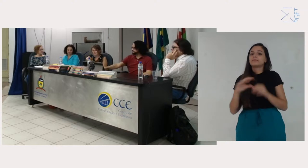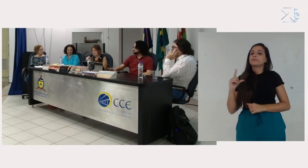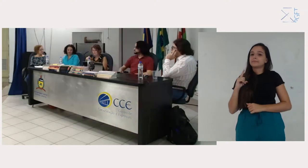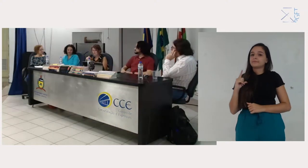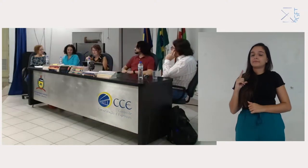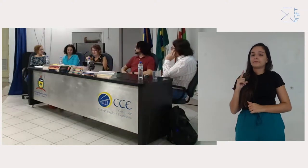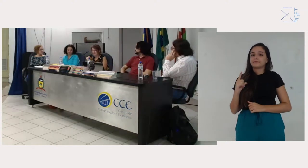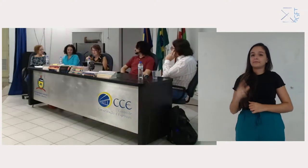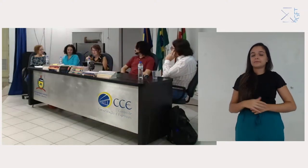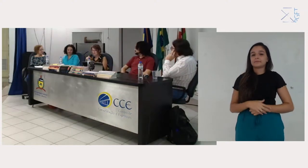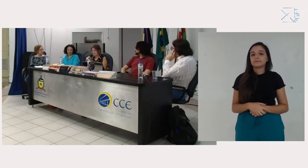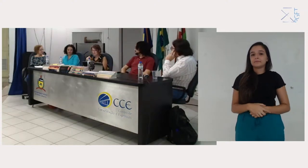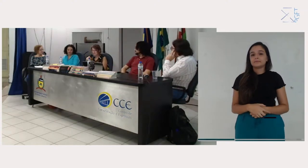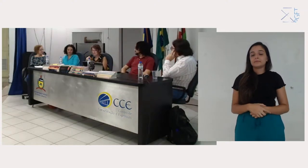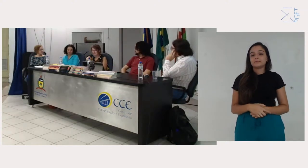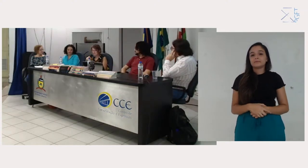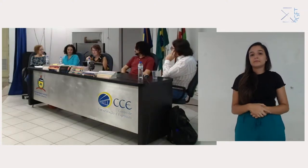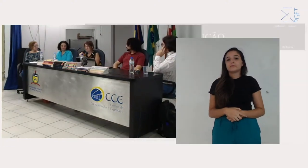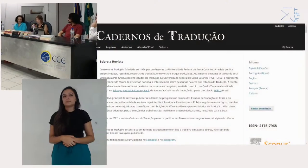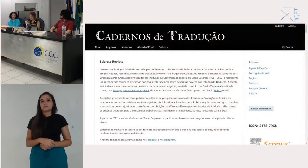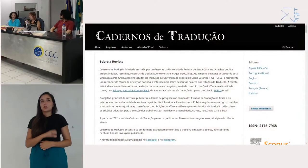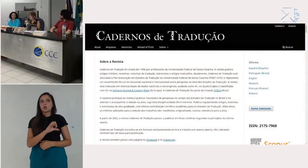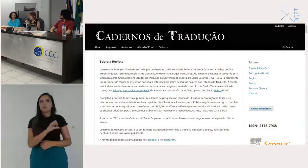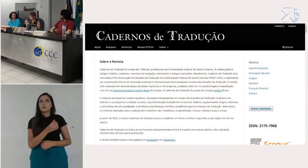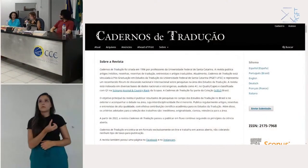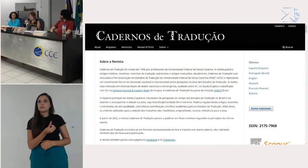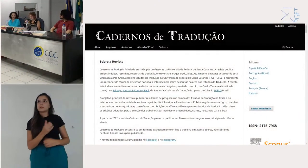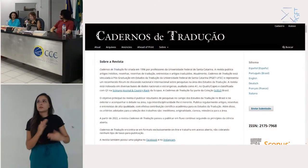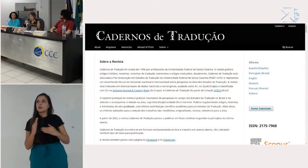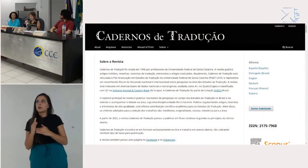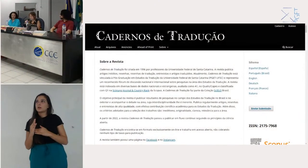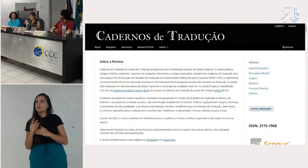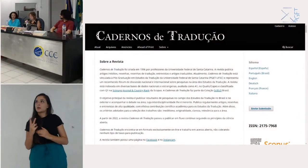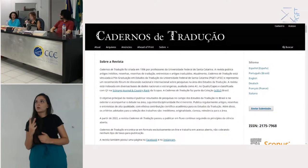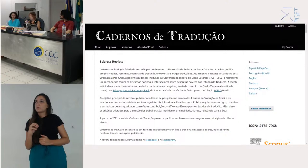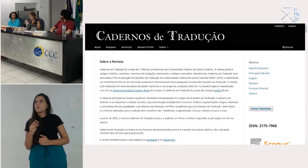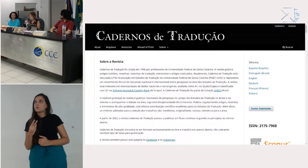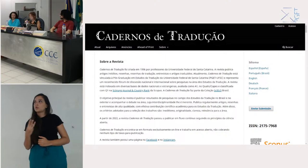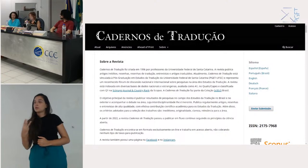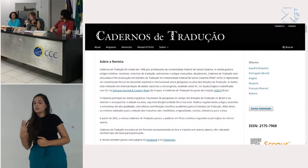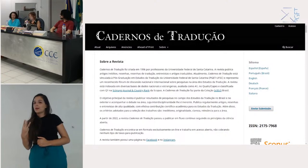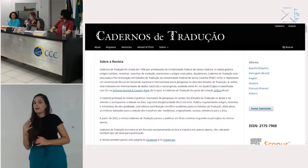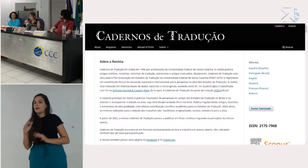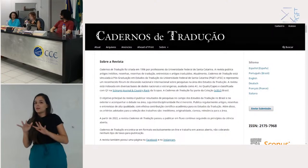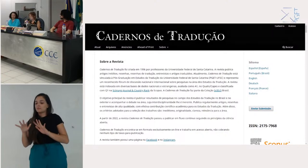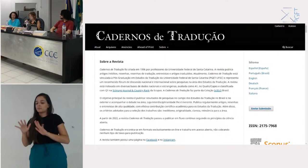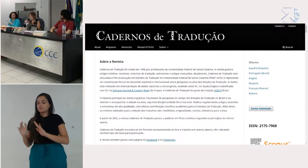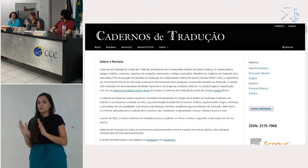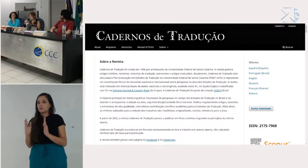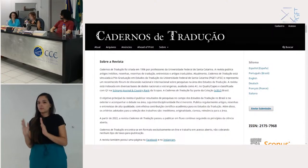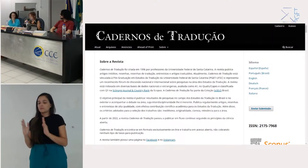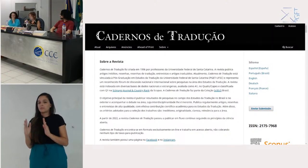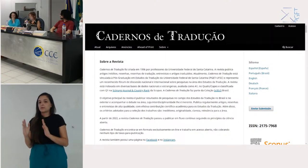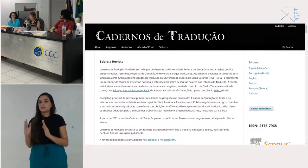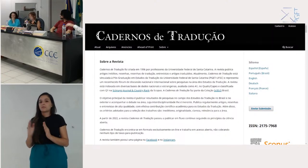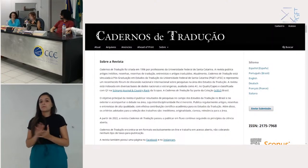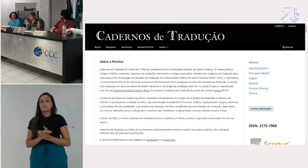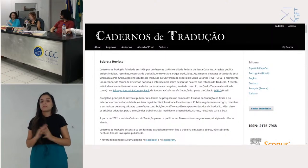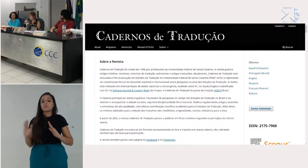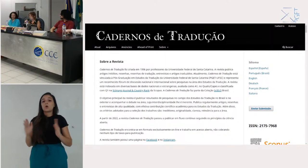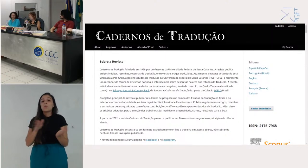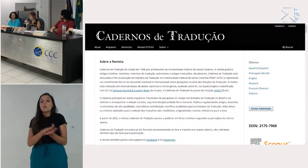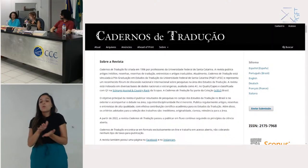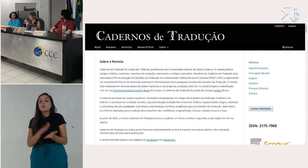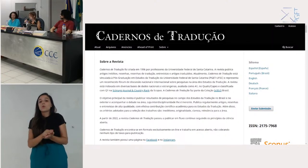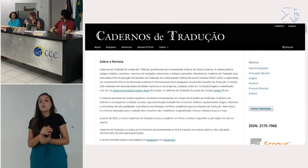Então, de 96 até o final de 2023, a revista Cadernos de Tradução publicou 71